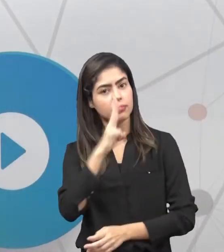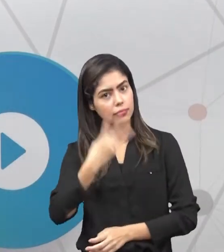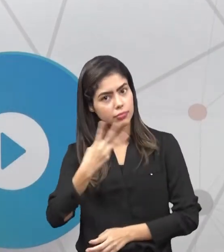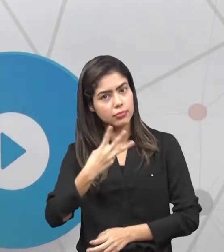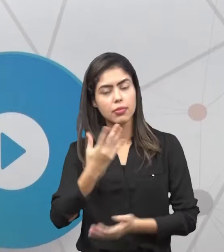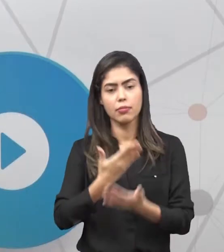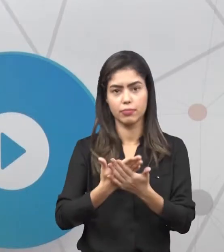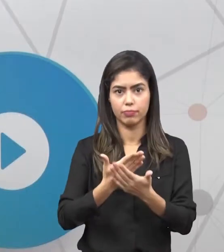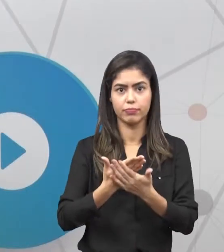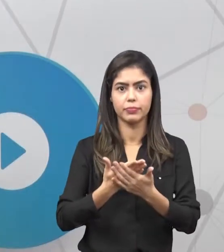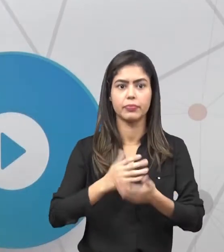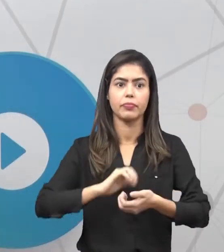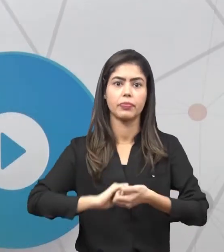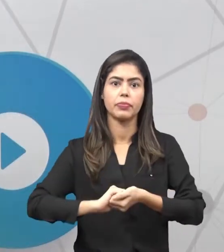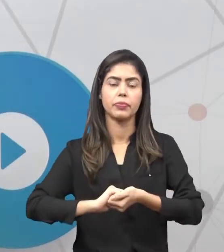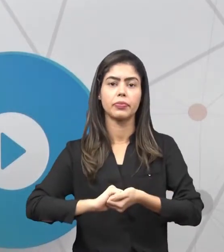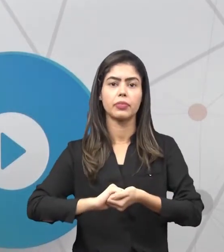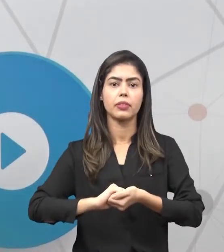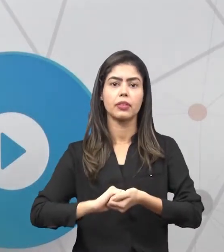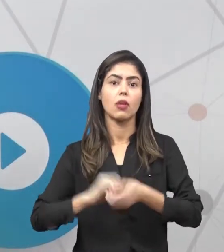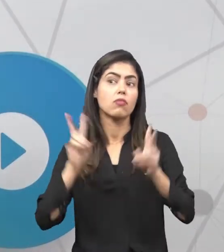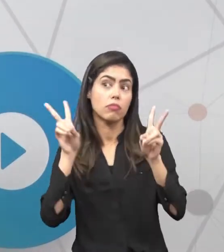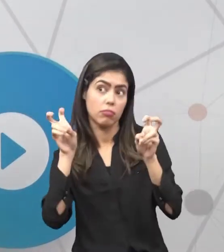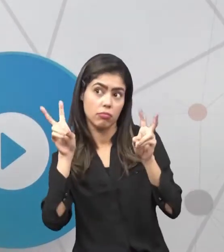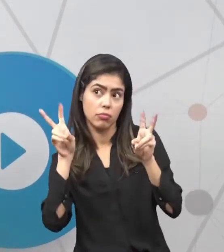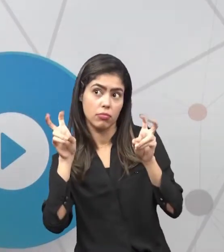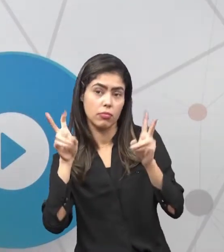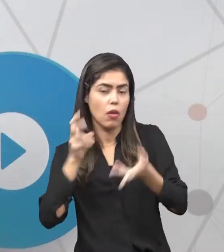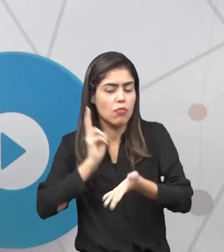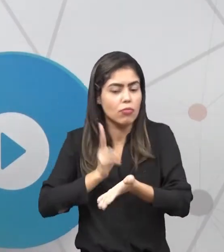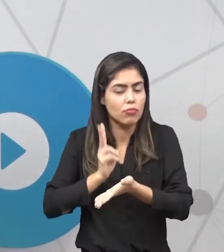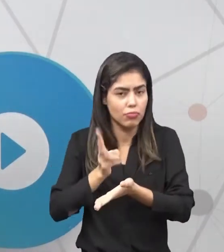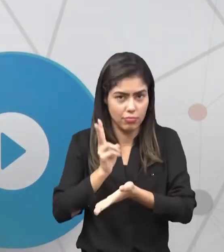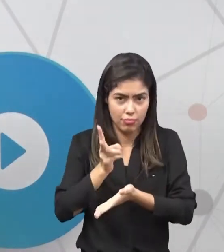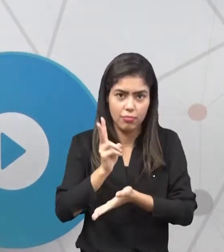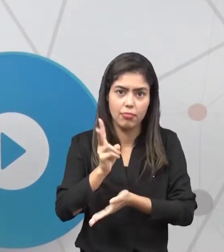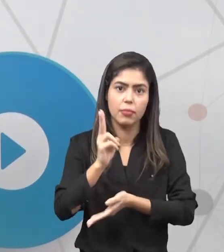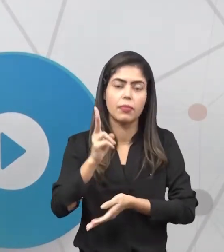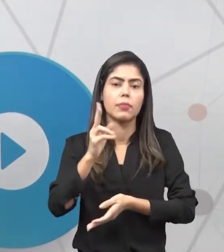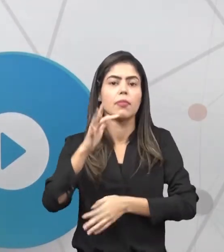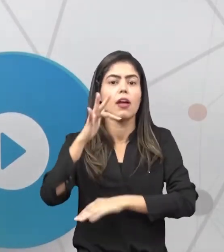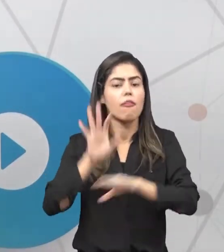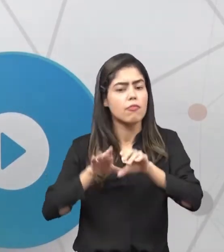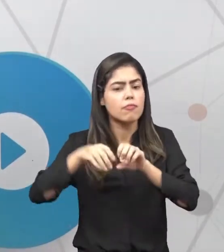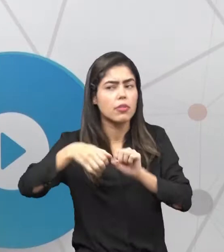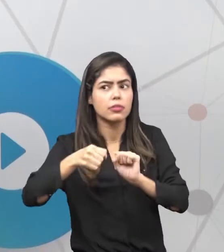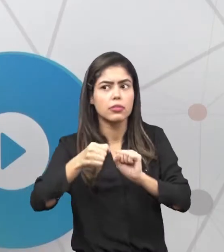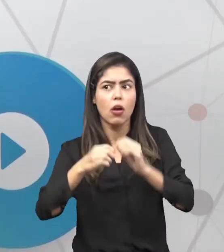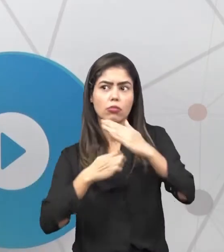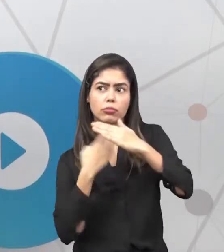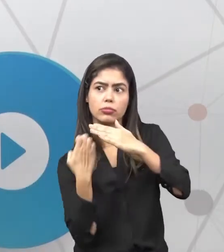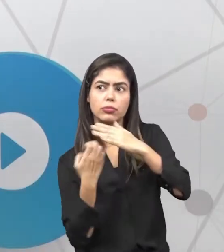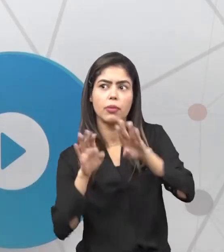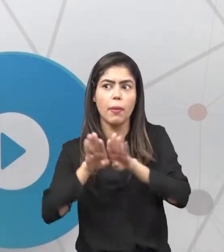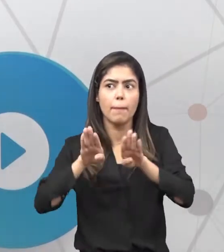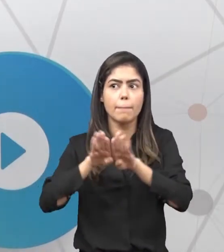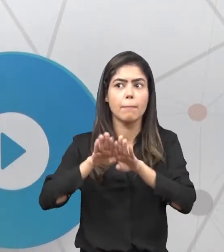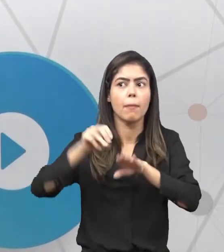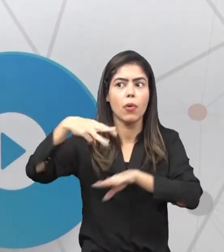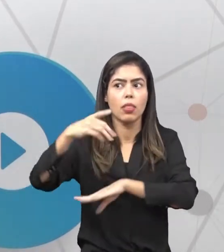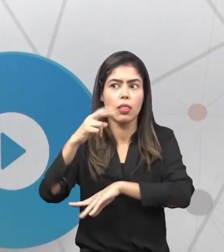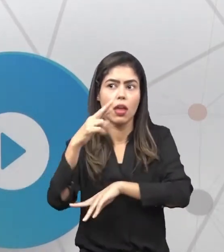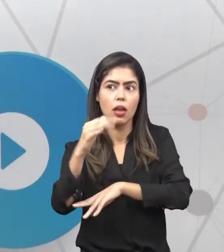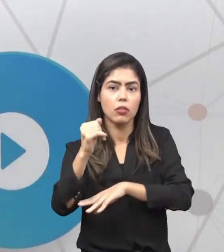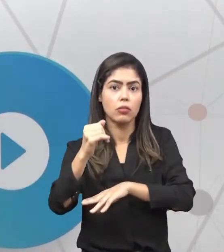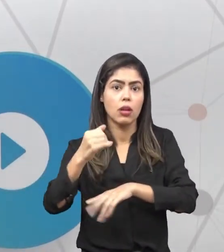aula, e o assunto é sobre, continuando ainda, sobre a formação do Estado moderno, o conceito